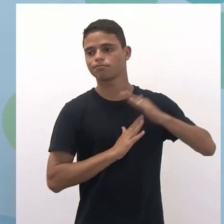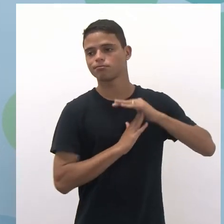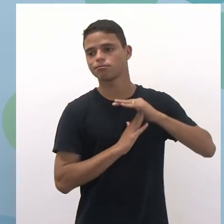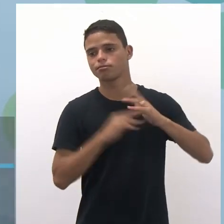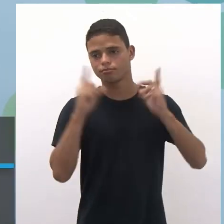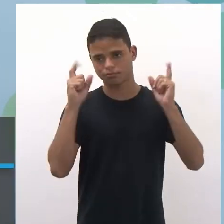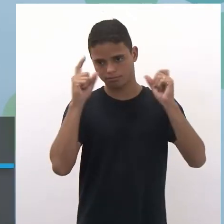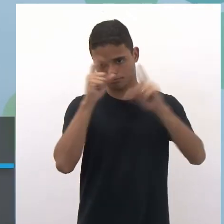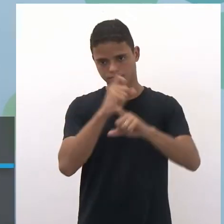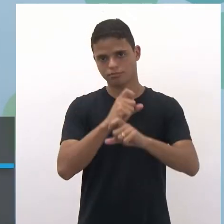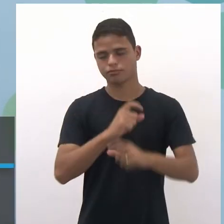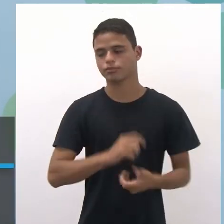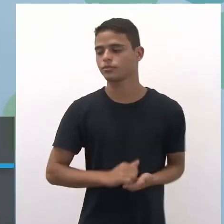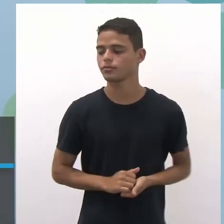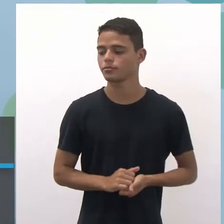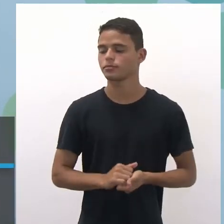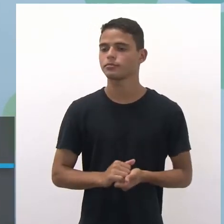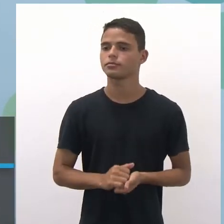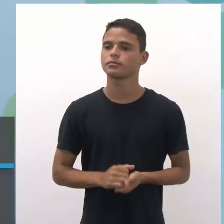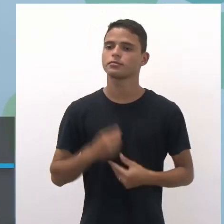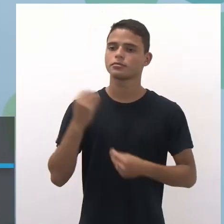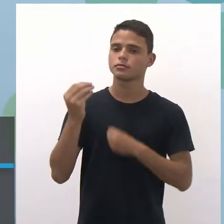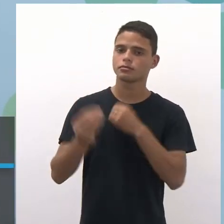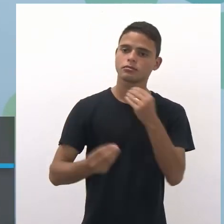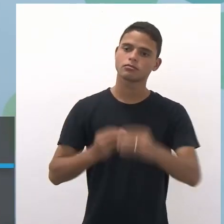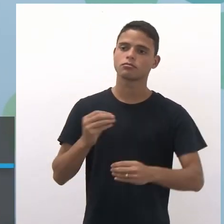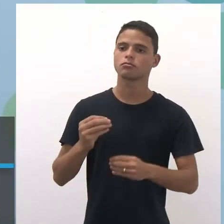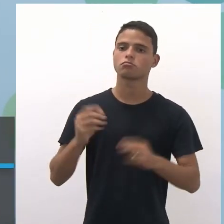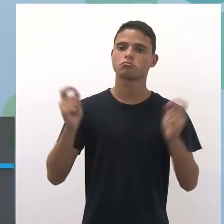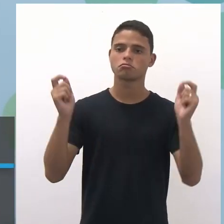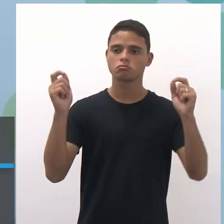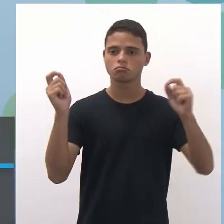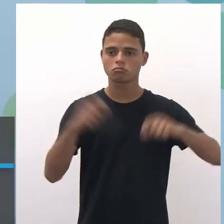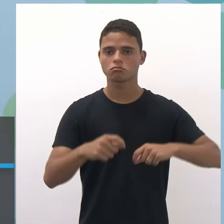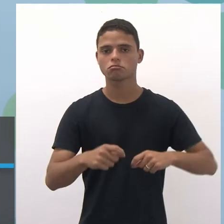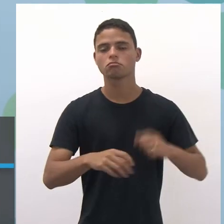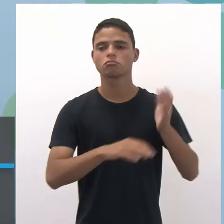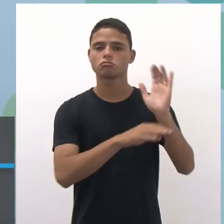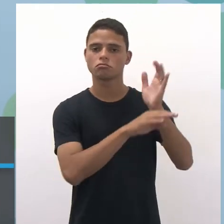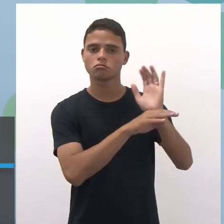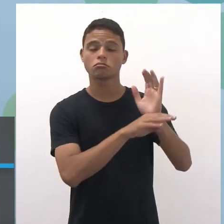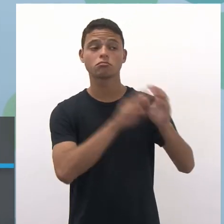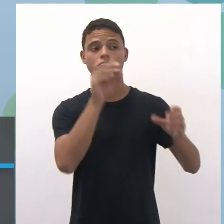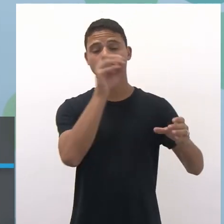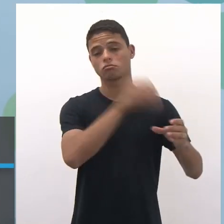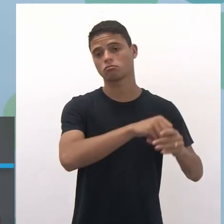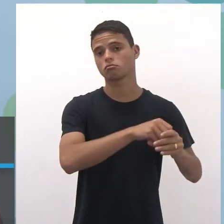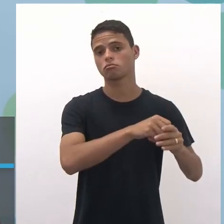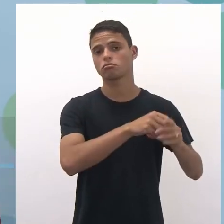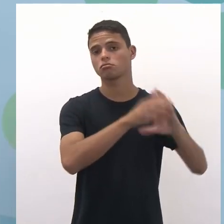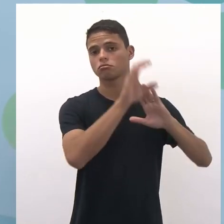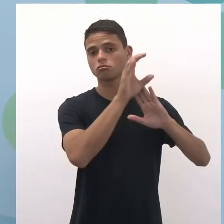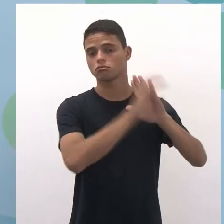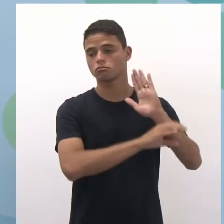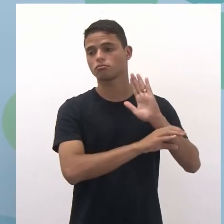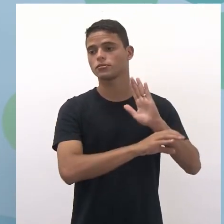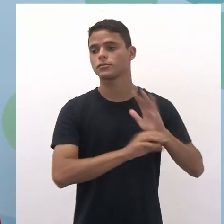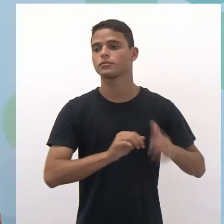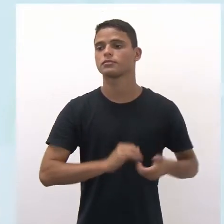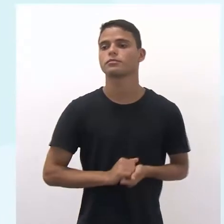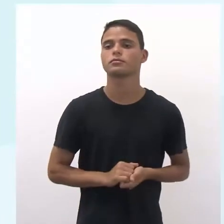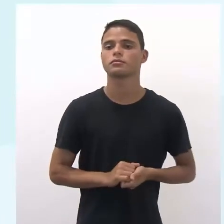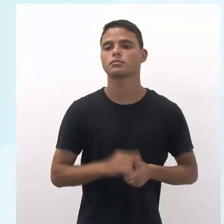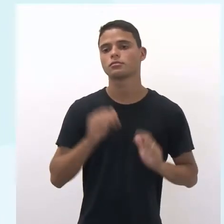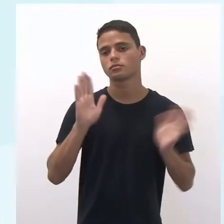na exibição, tá? Como posso abordar o filme dentro de meu componente curricular? Então, já falei isso um pouco